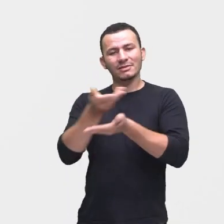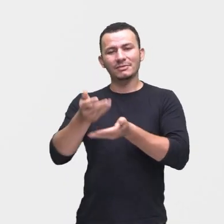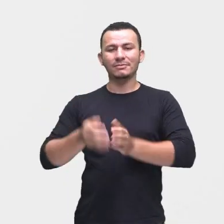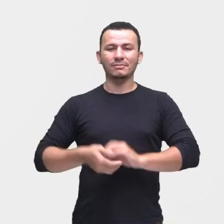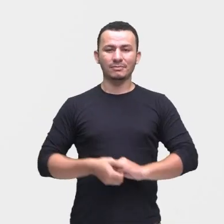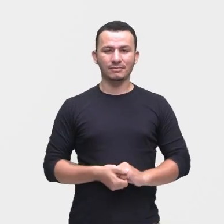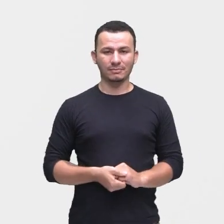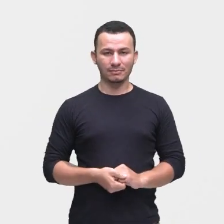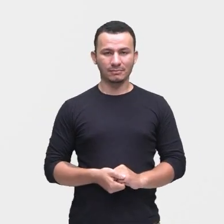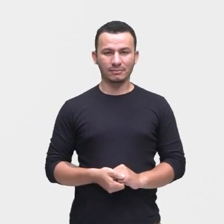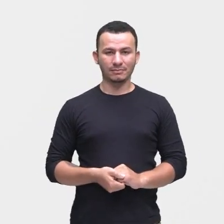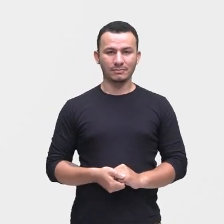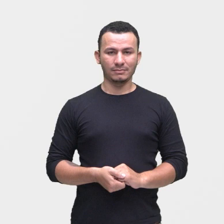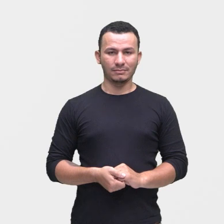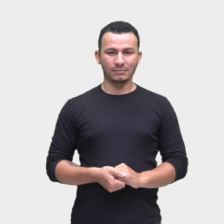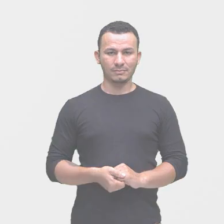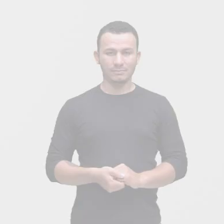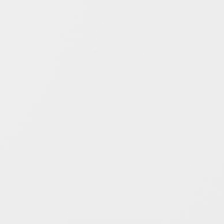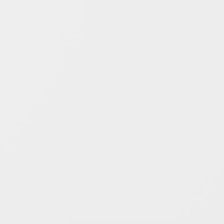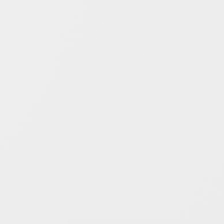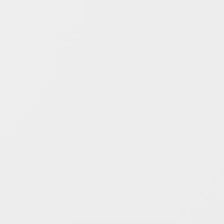vamos retornar.